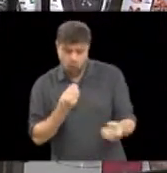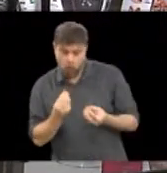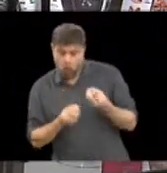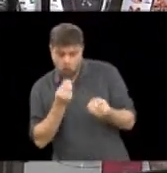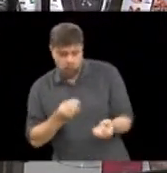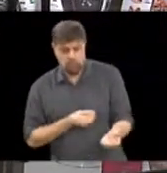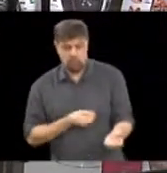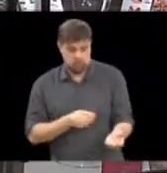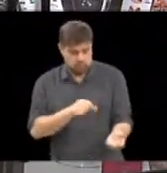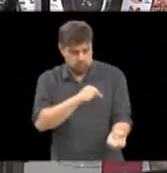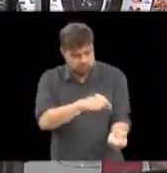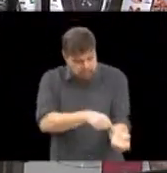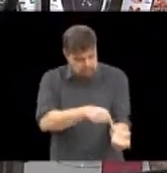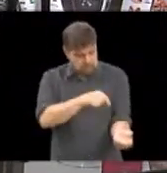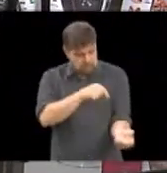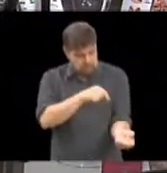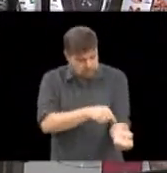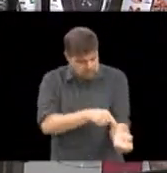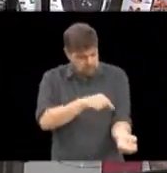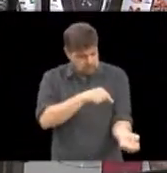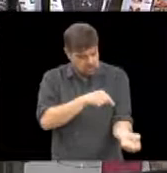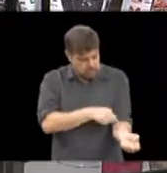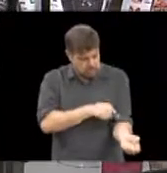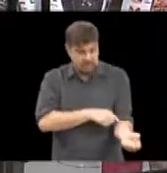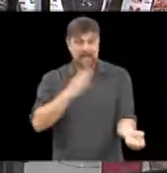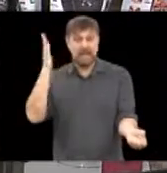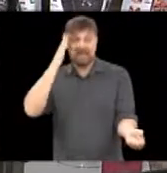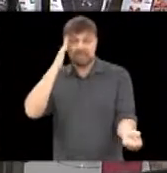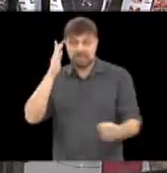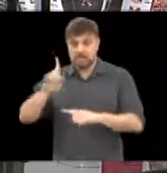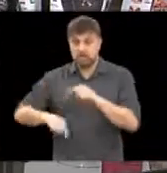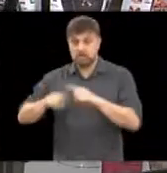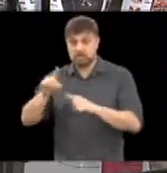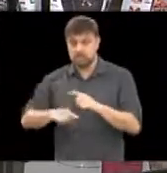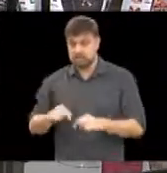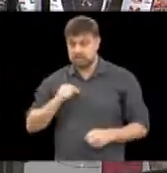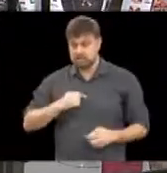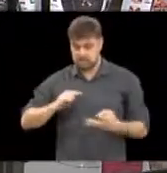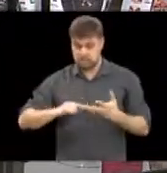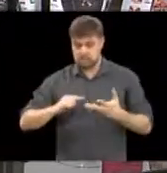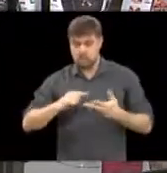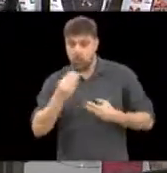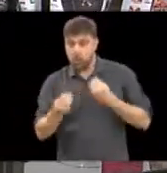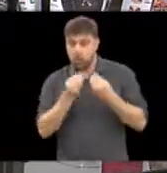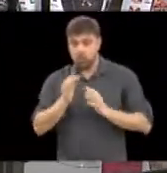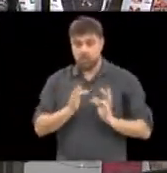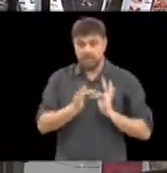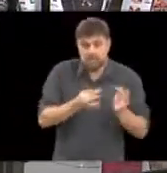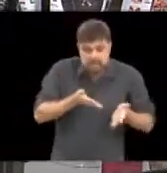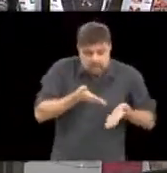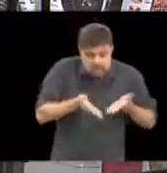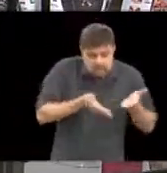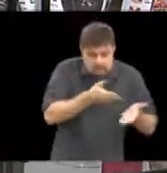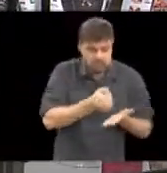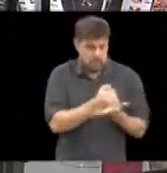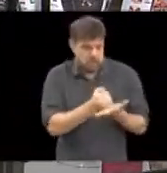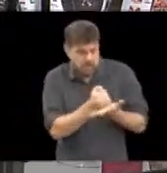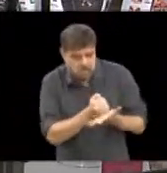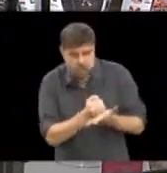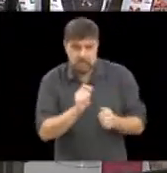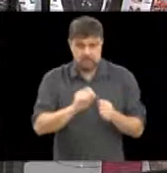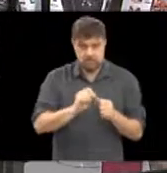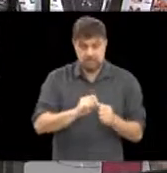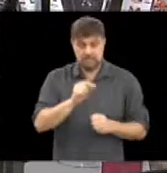resposta do paciente. E aí você já vê se o paciente, que tipo de tratamento você